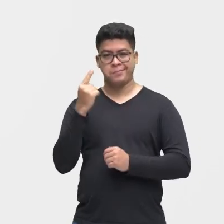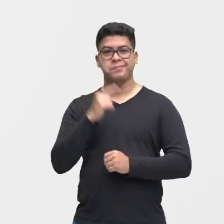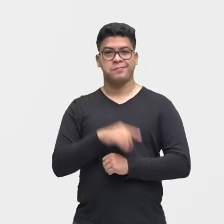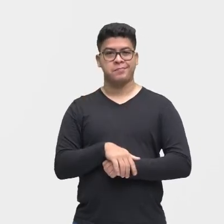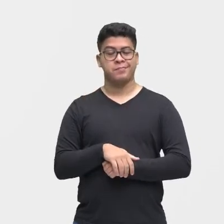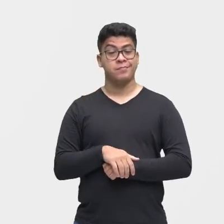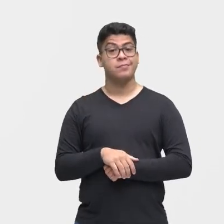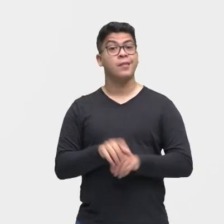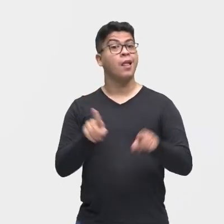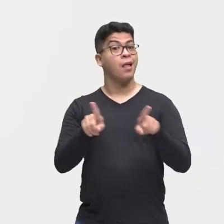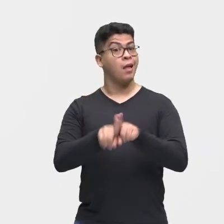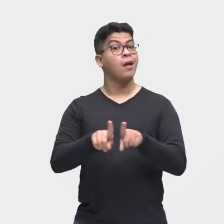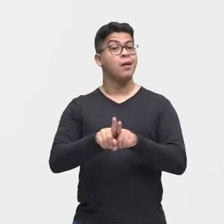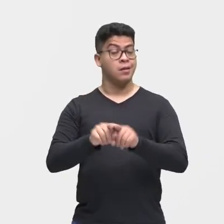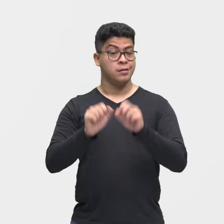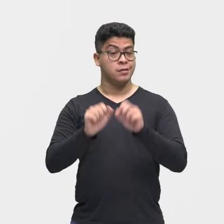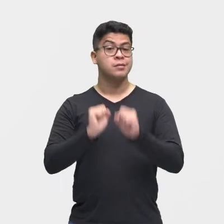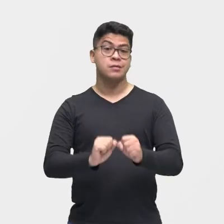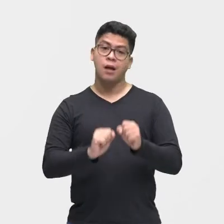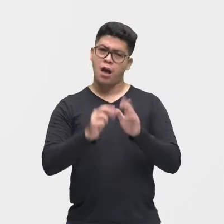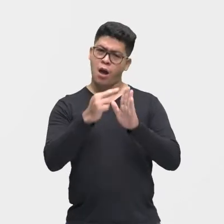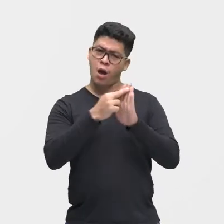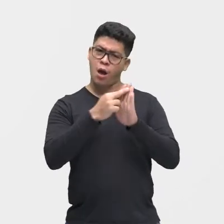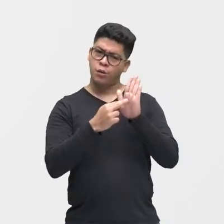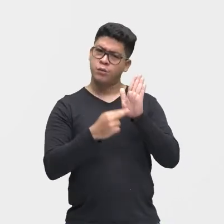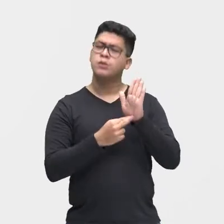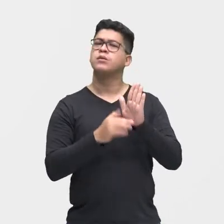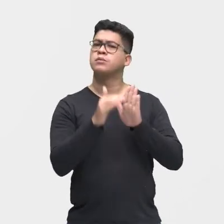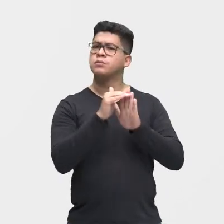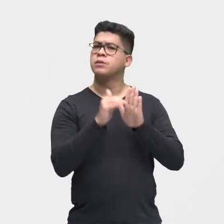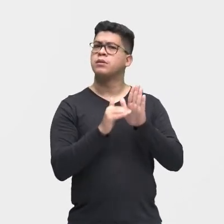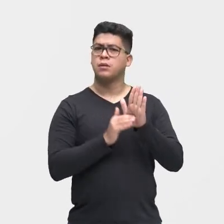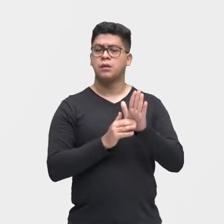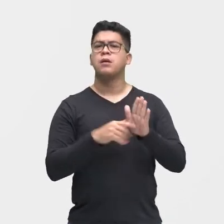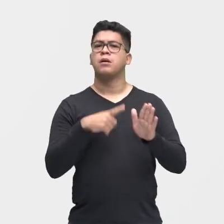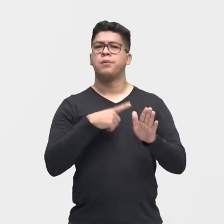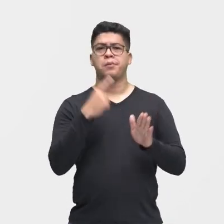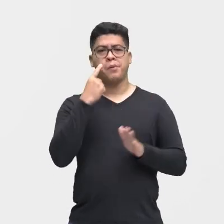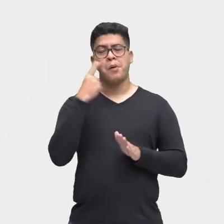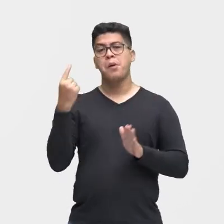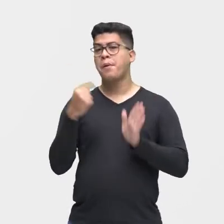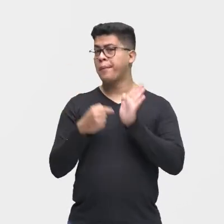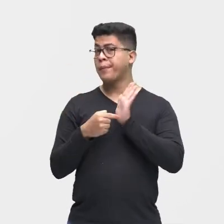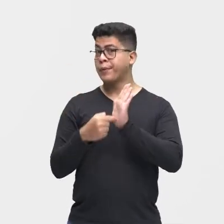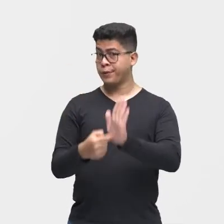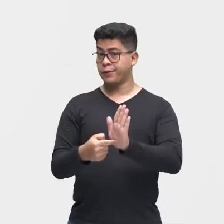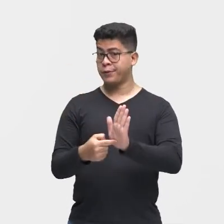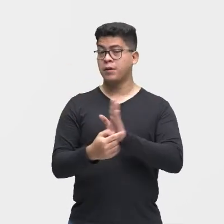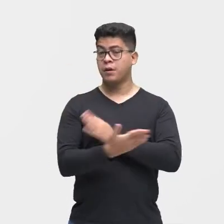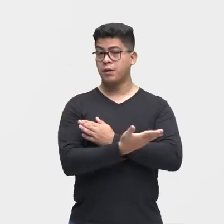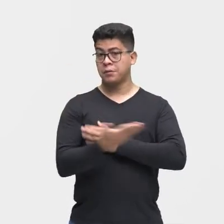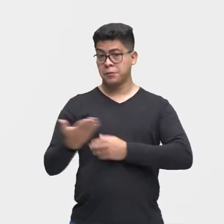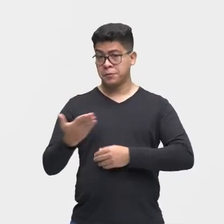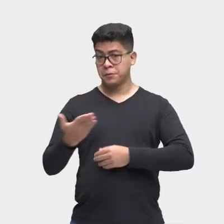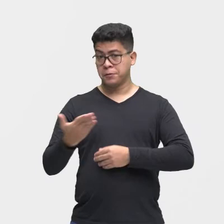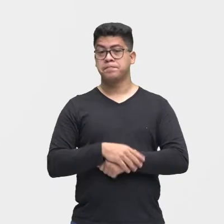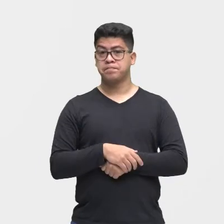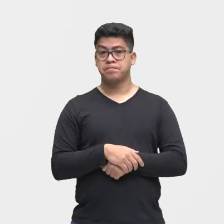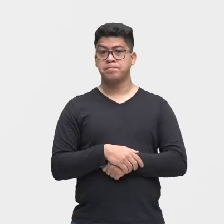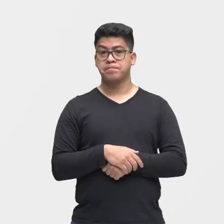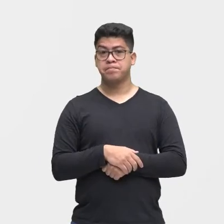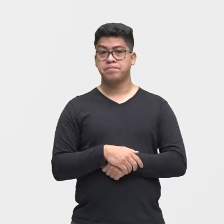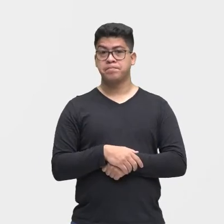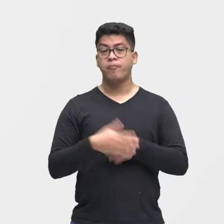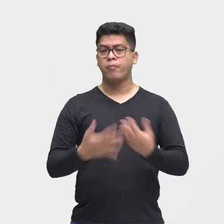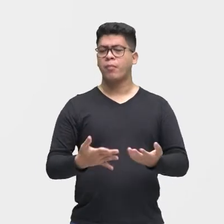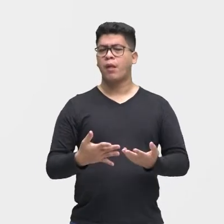xadrez ele possui suas regras né E nós eu trouxe para vocês as regras Gerais certo e são aquelas